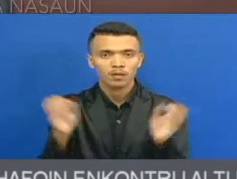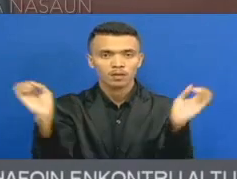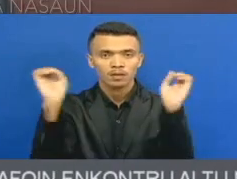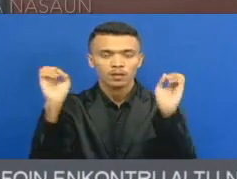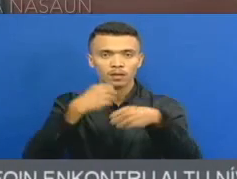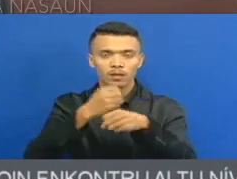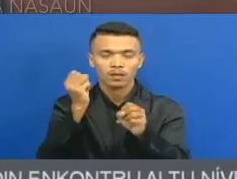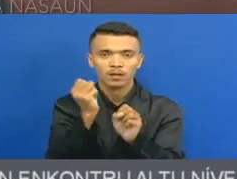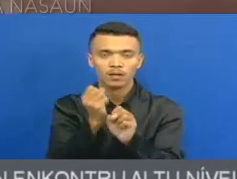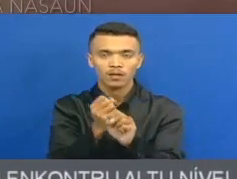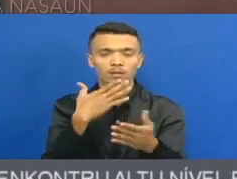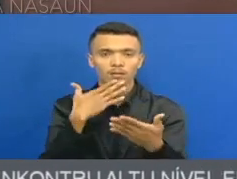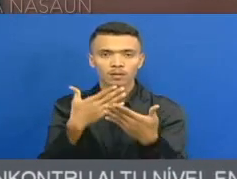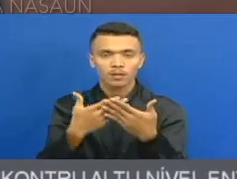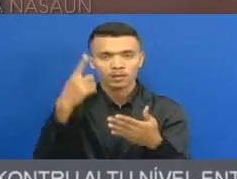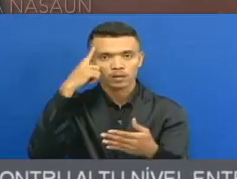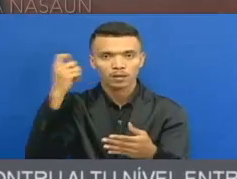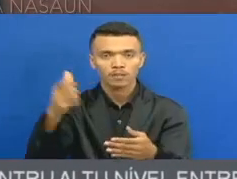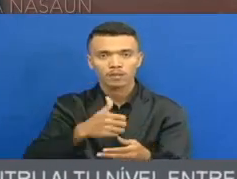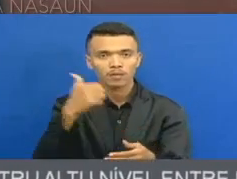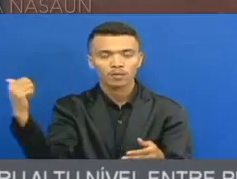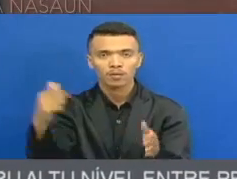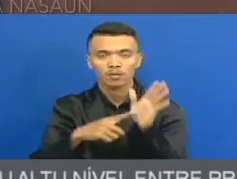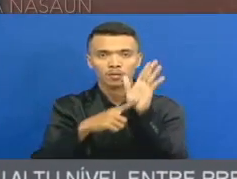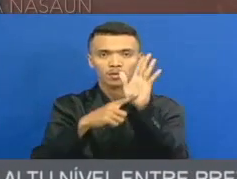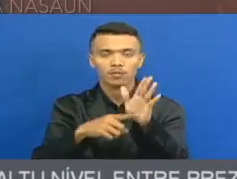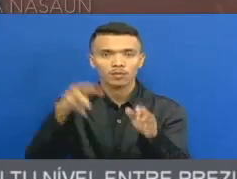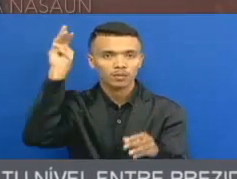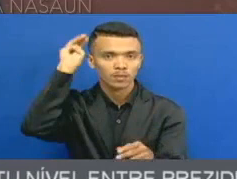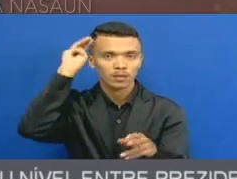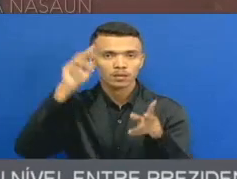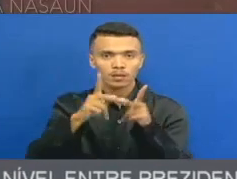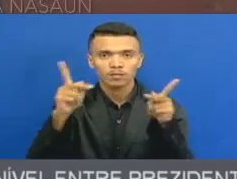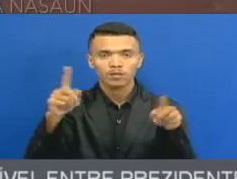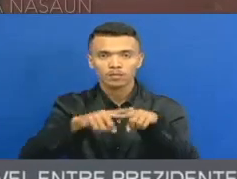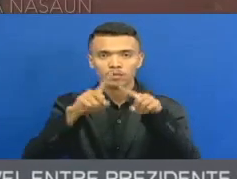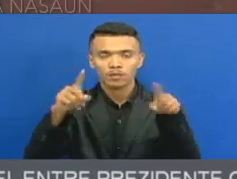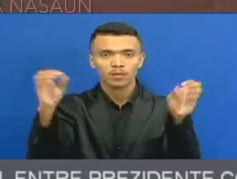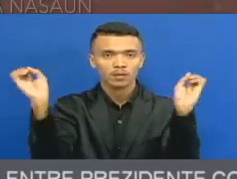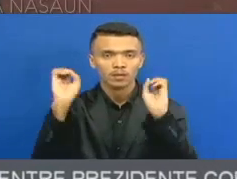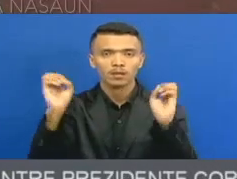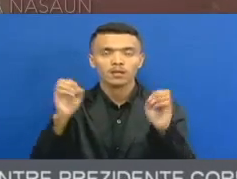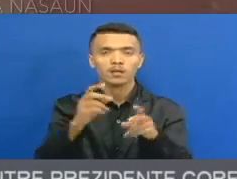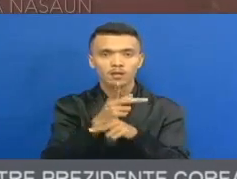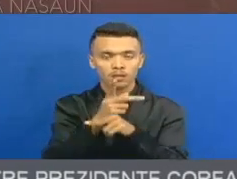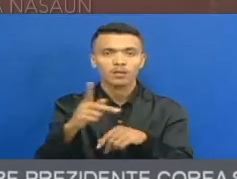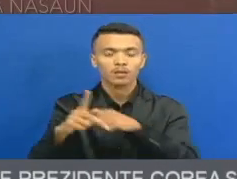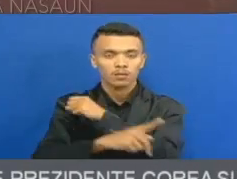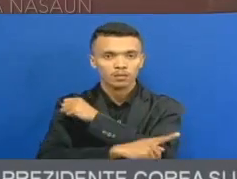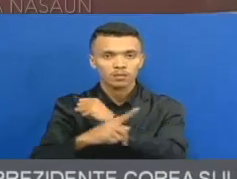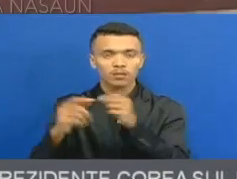da avanços dia. Tambo uruk hatudu nia naim ba Ministério Público, mas se la consegue zere caso corrupção ser